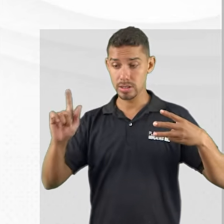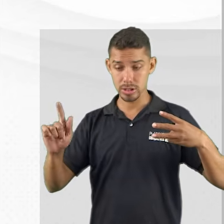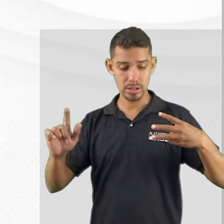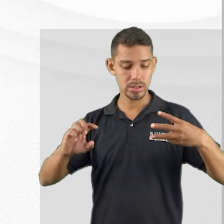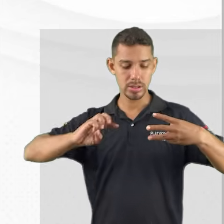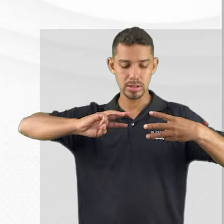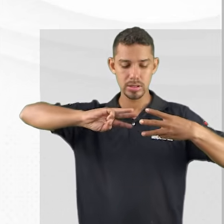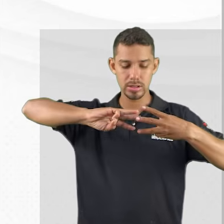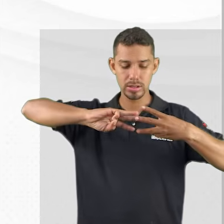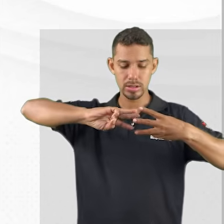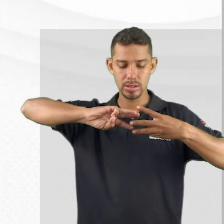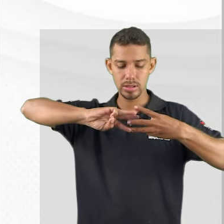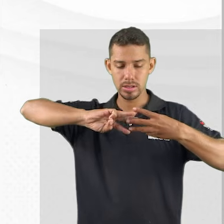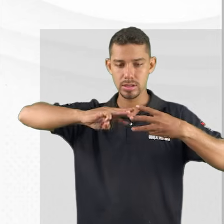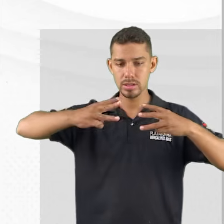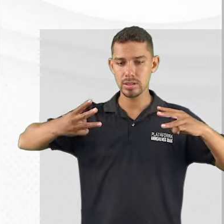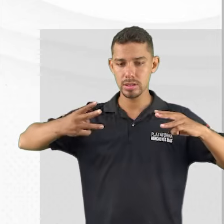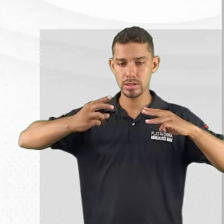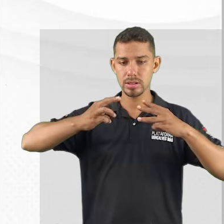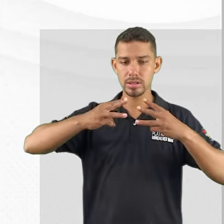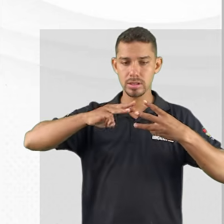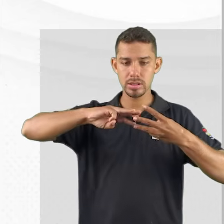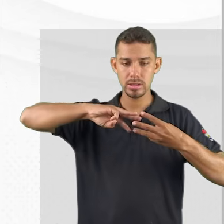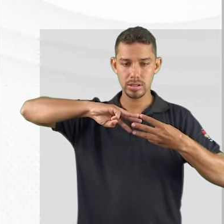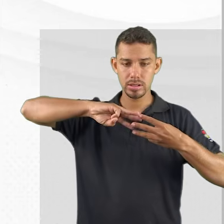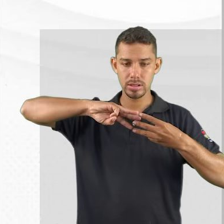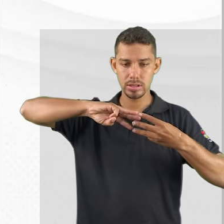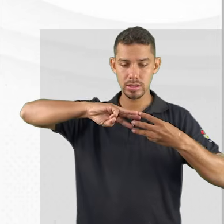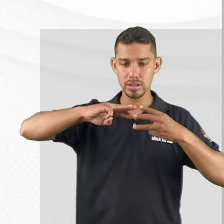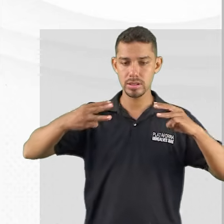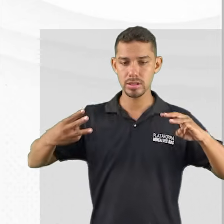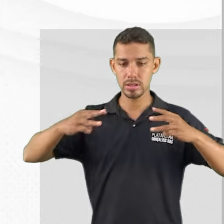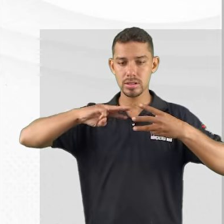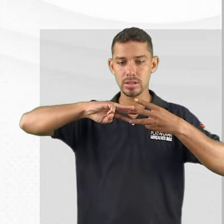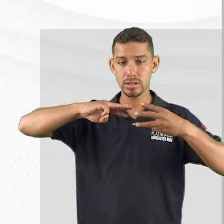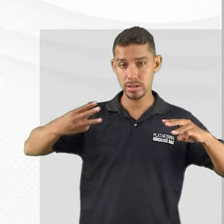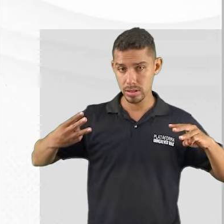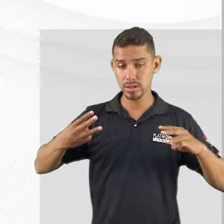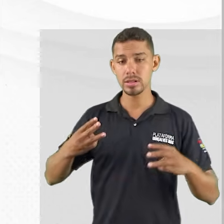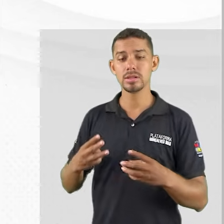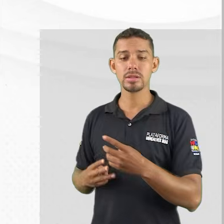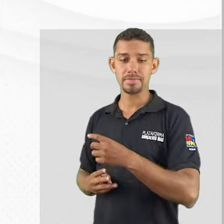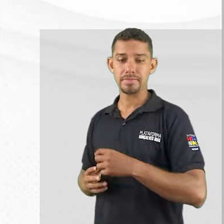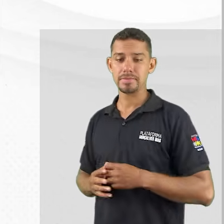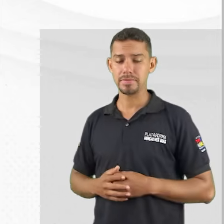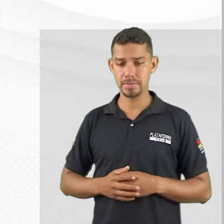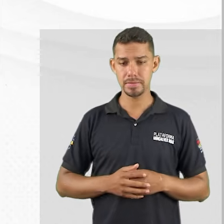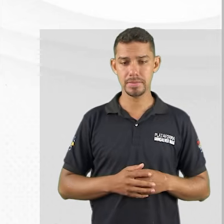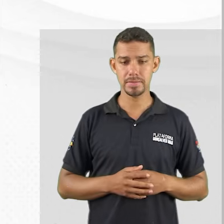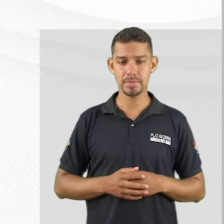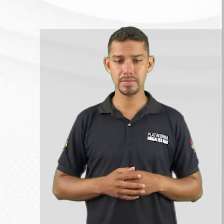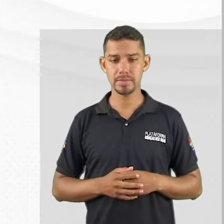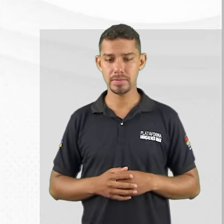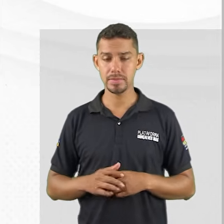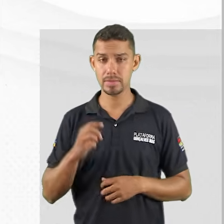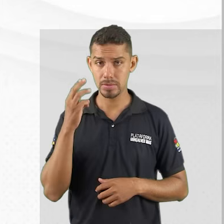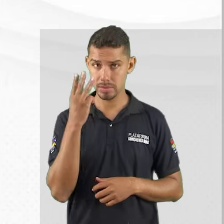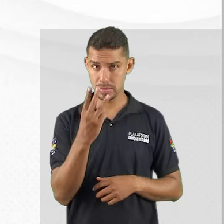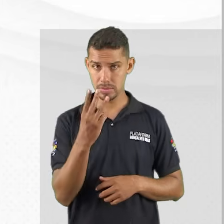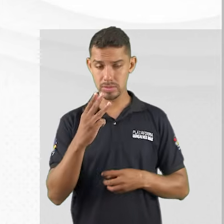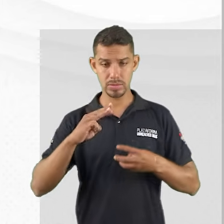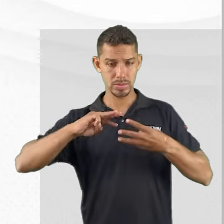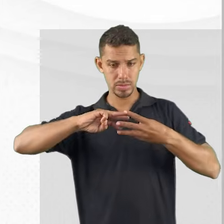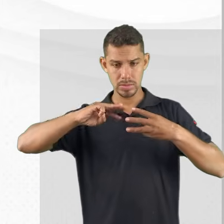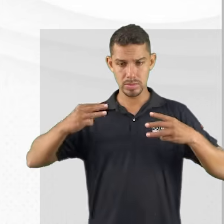pela guanina, ela é uma reação, um processo, é uma reação tripla, tá? É uma ponte tripla, formada por